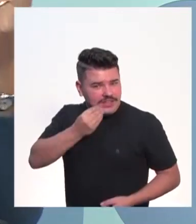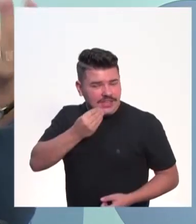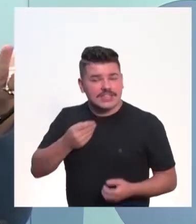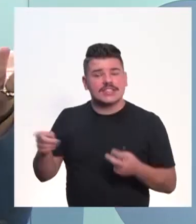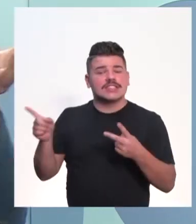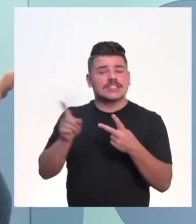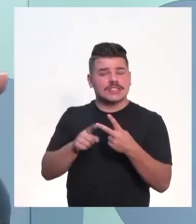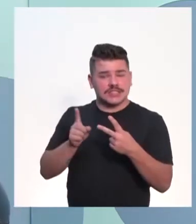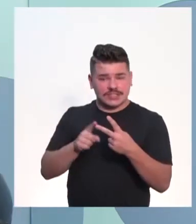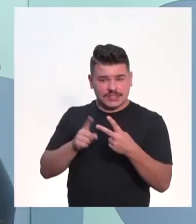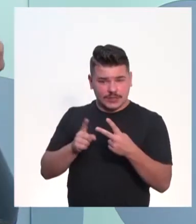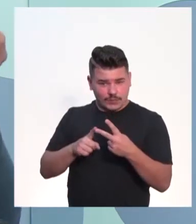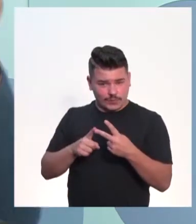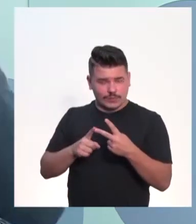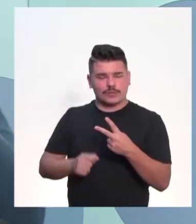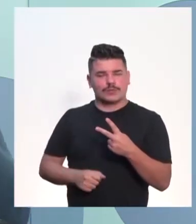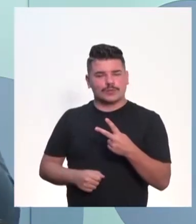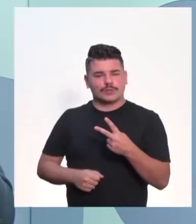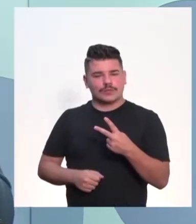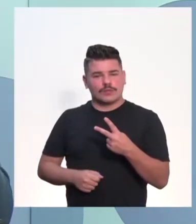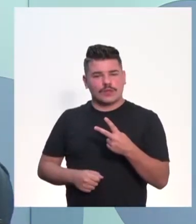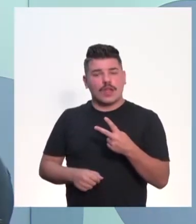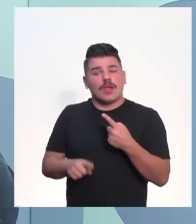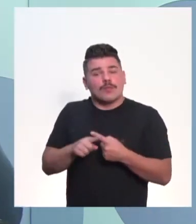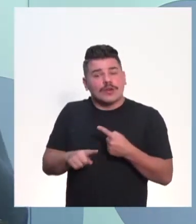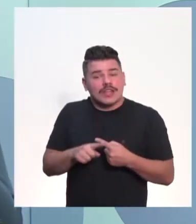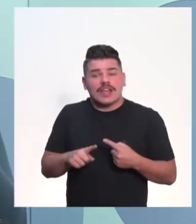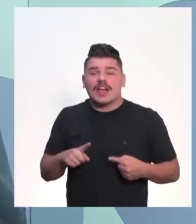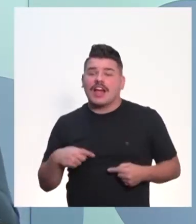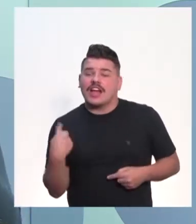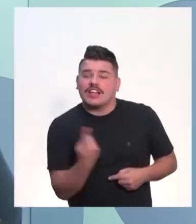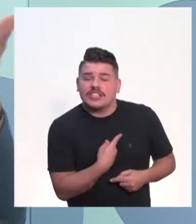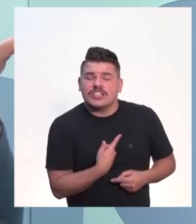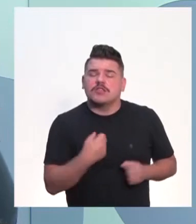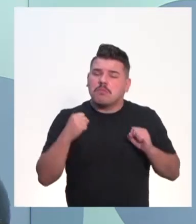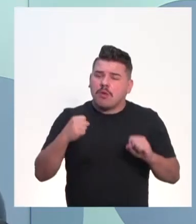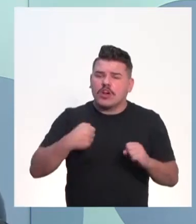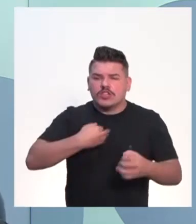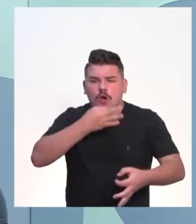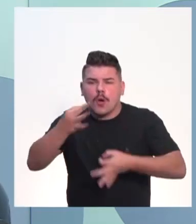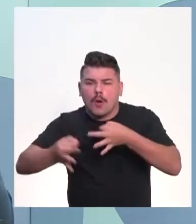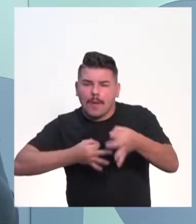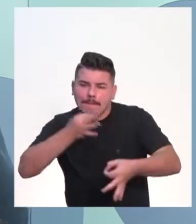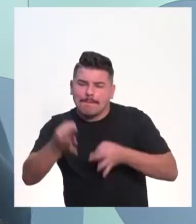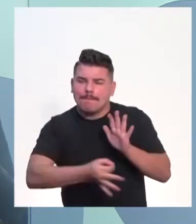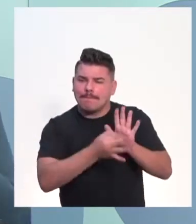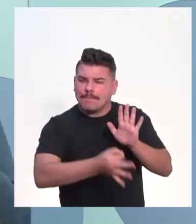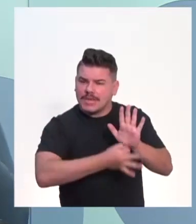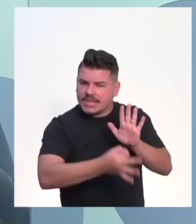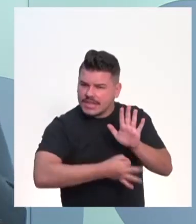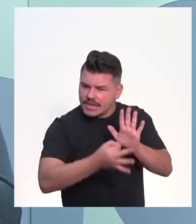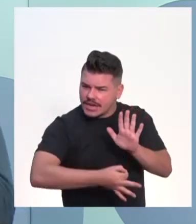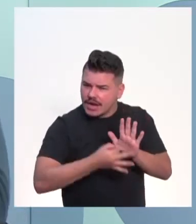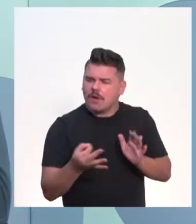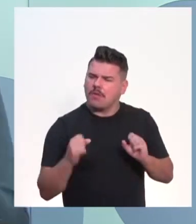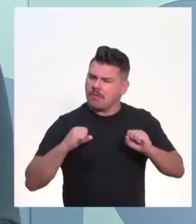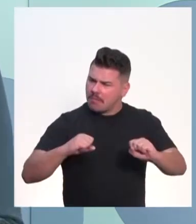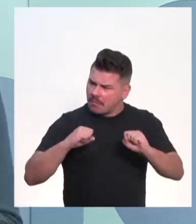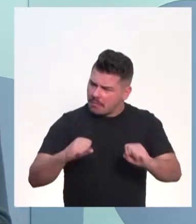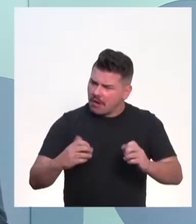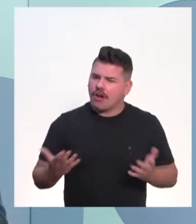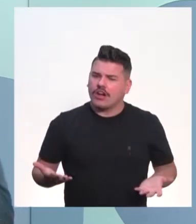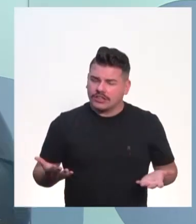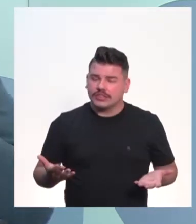porquê da gente estudar, é para a gente ser crítico e protagonista diante do mundo. A gente vive num mundo que tem